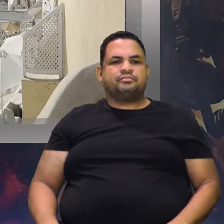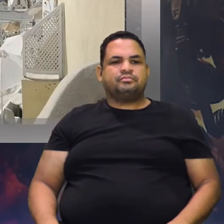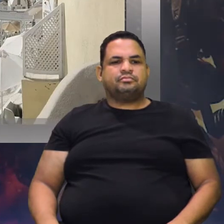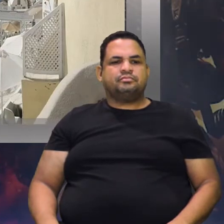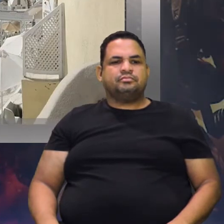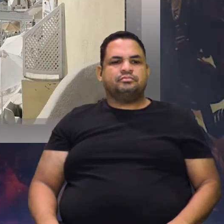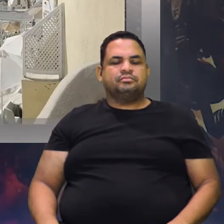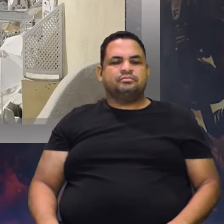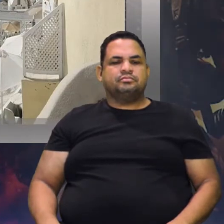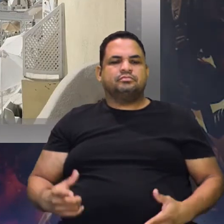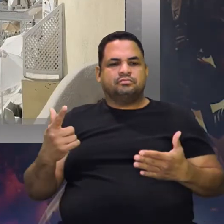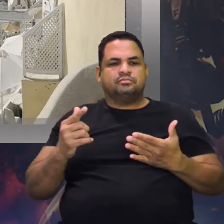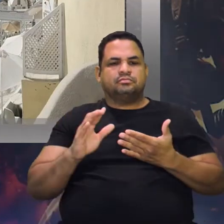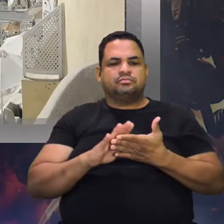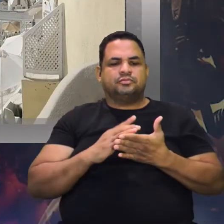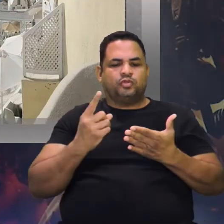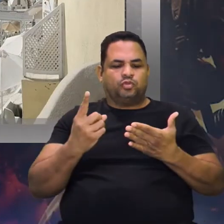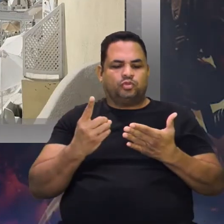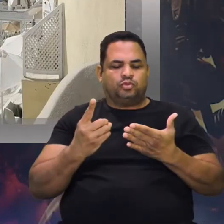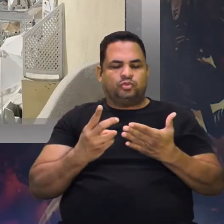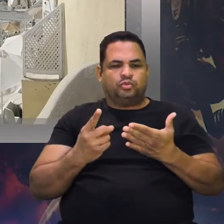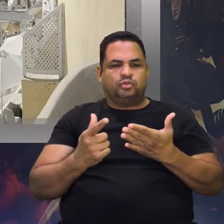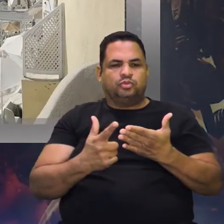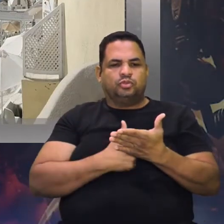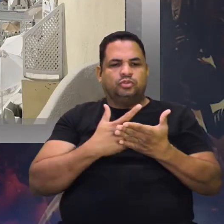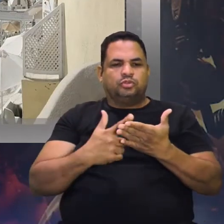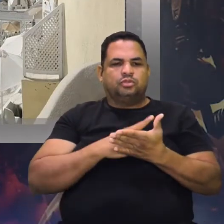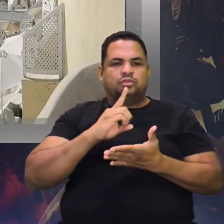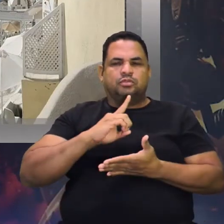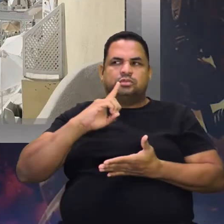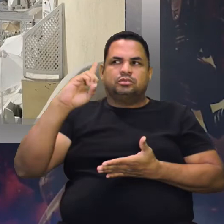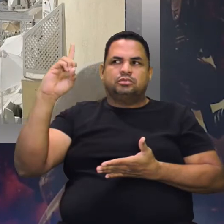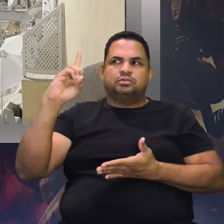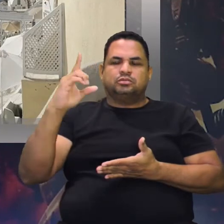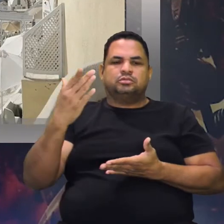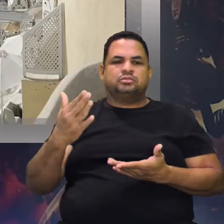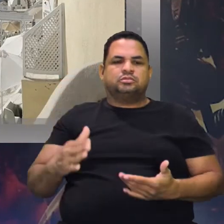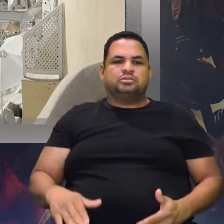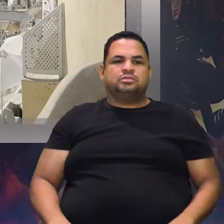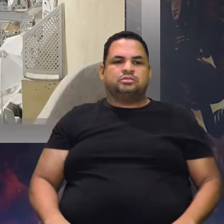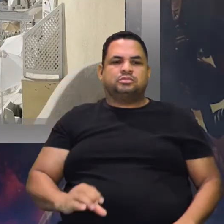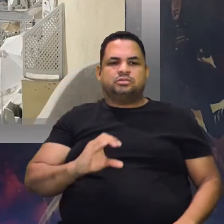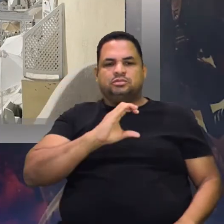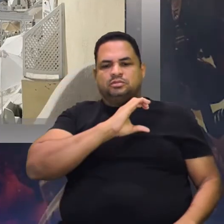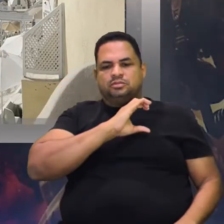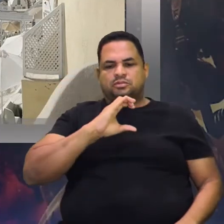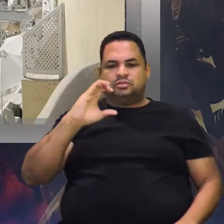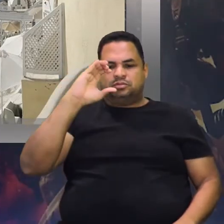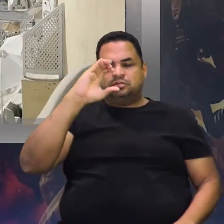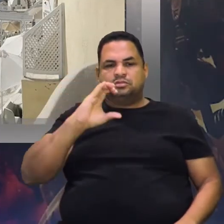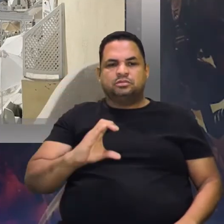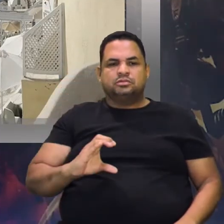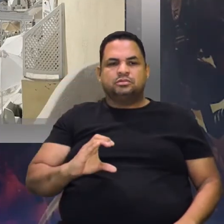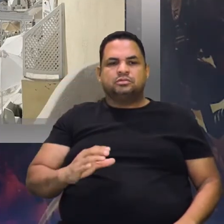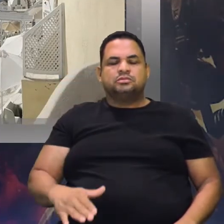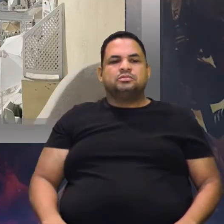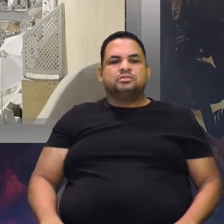Na Bíblia, para quem é cristão aí, eu sei que grande parte dos nossos alunos são cristãos, assim mesmo como